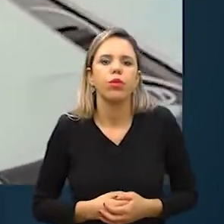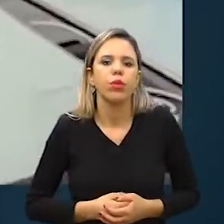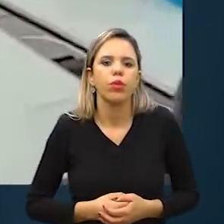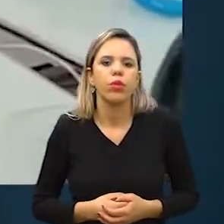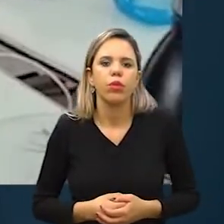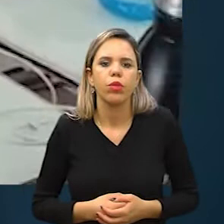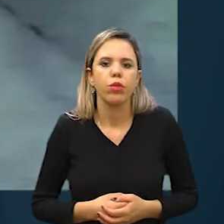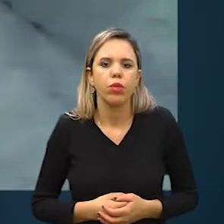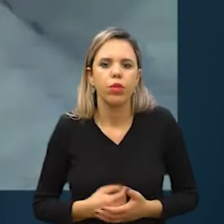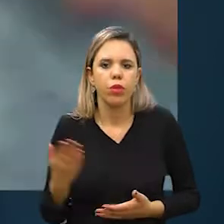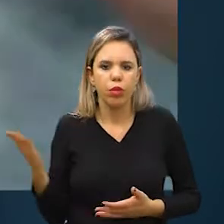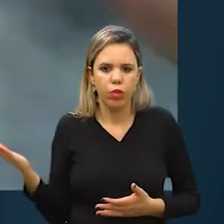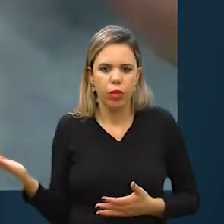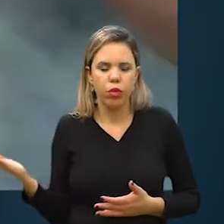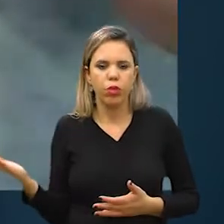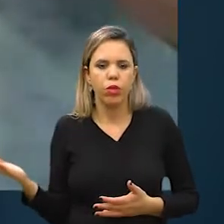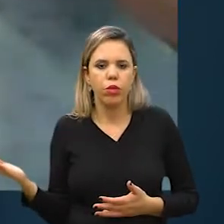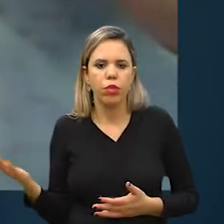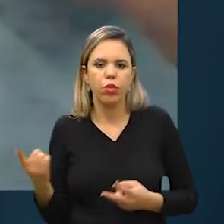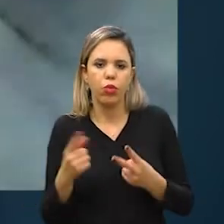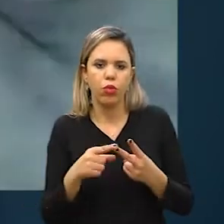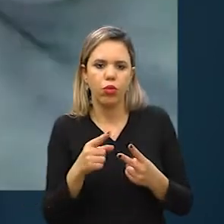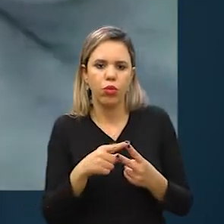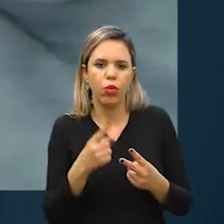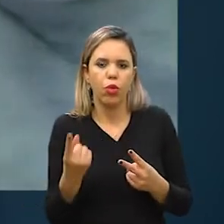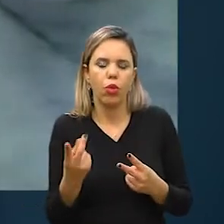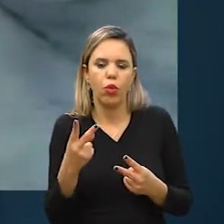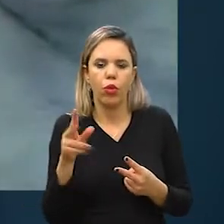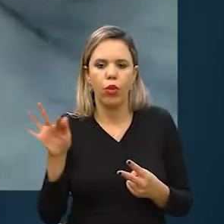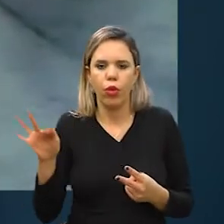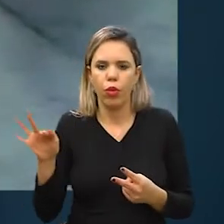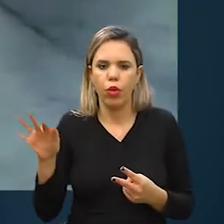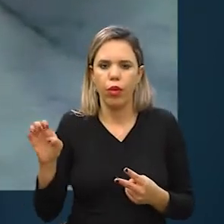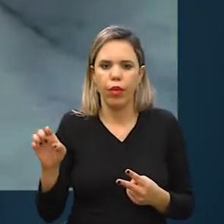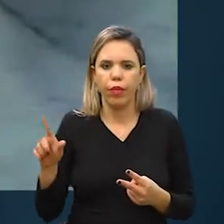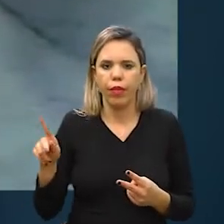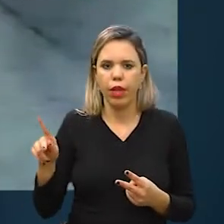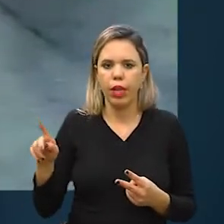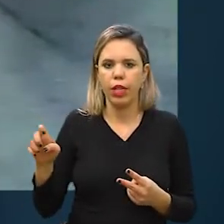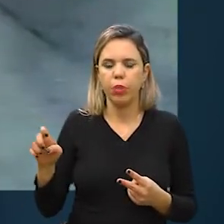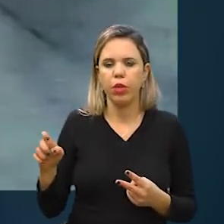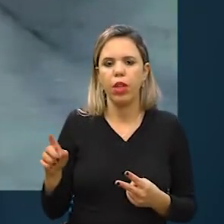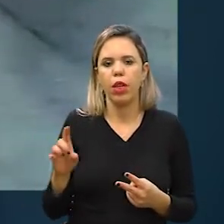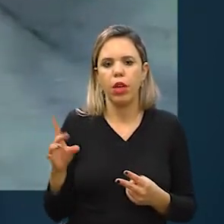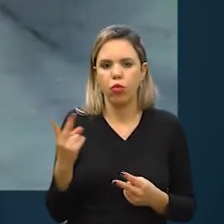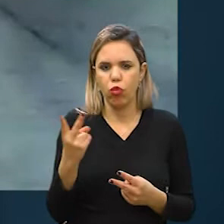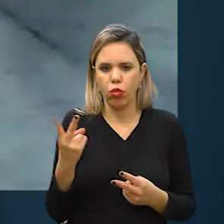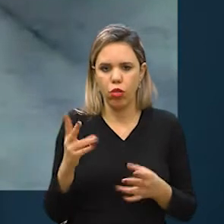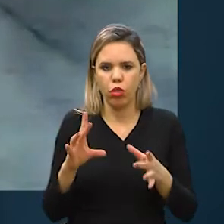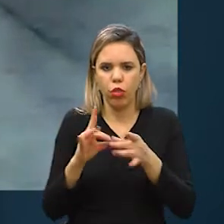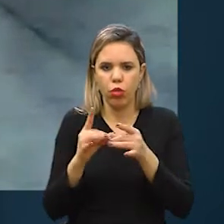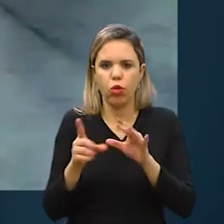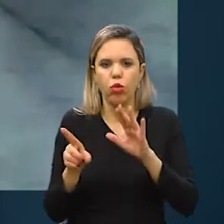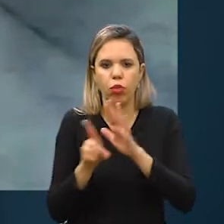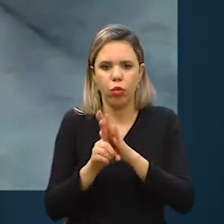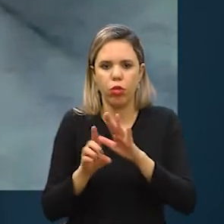em 2000, o Daniel e meu outro filho, Felipe, né, que hoje é sócio